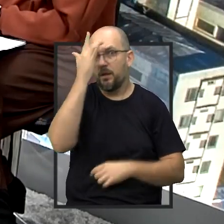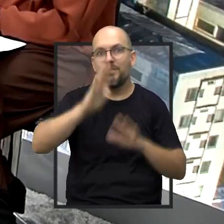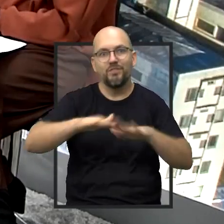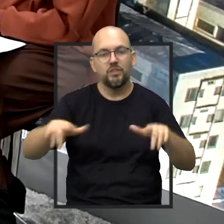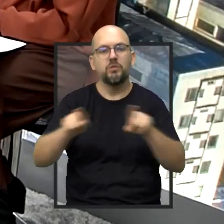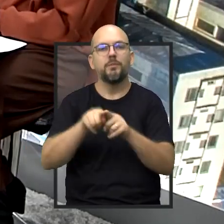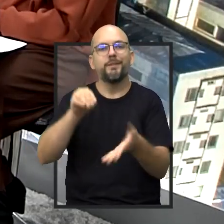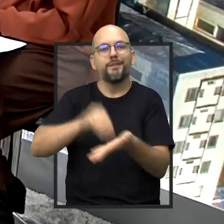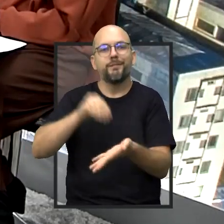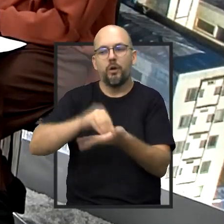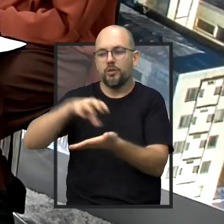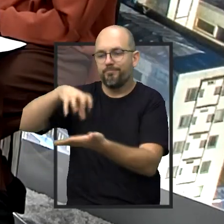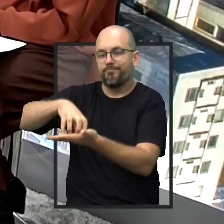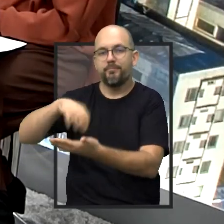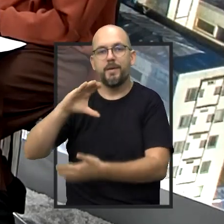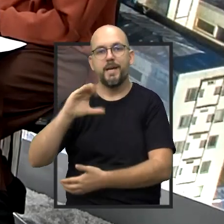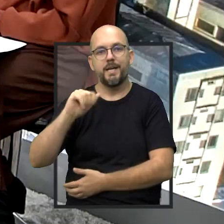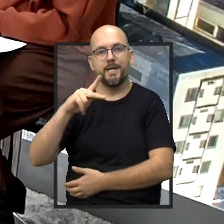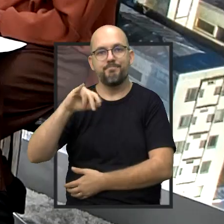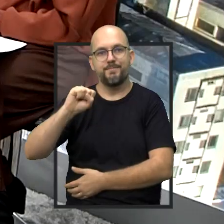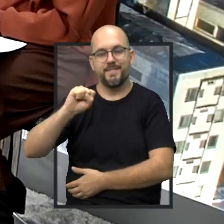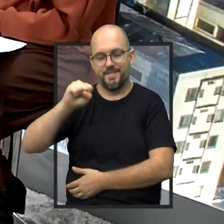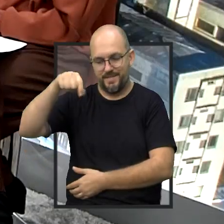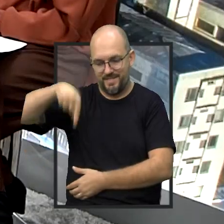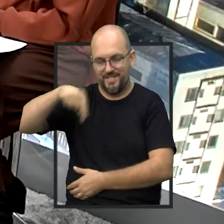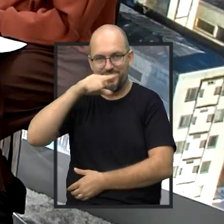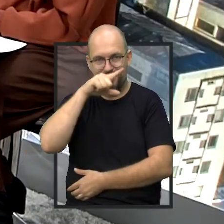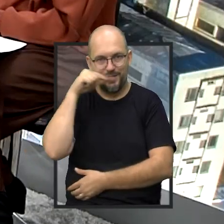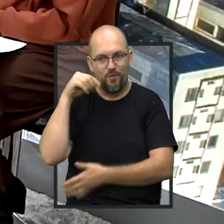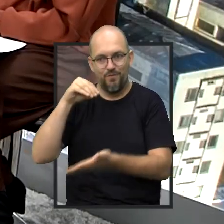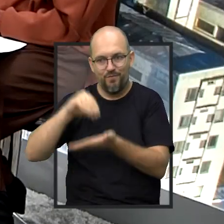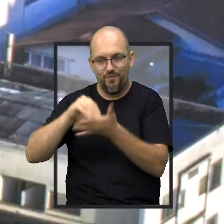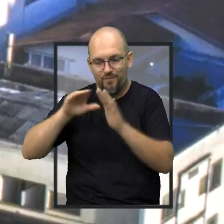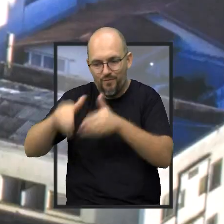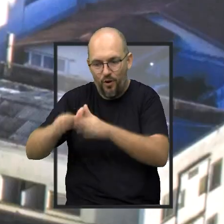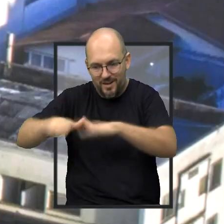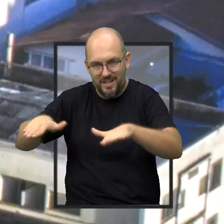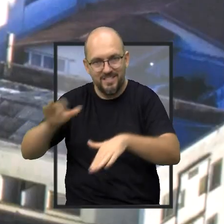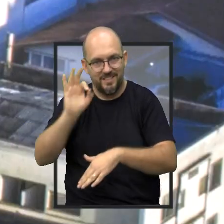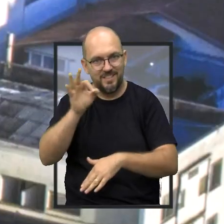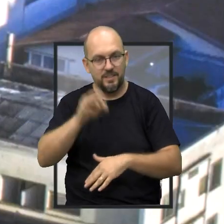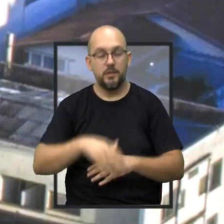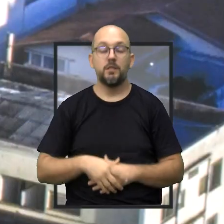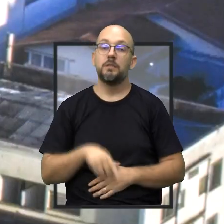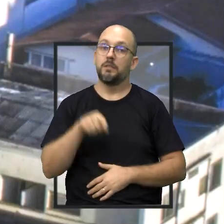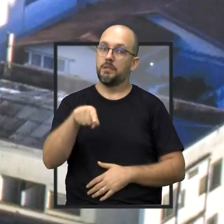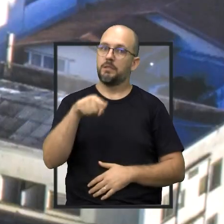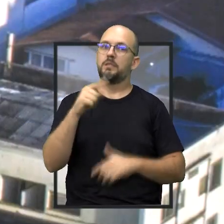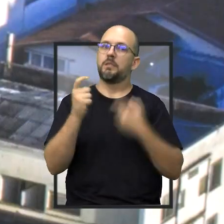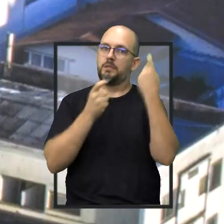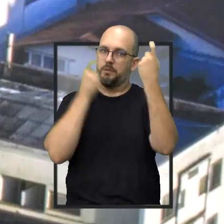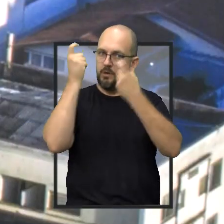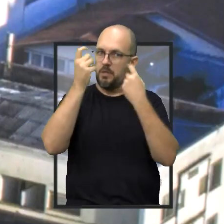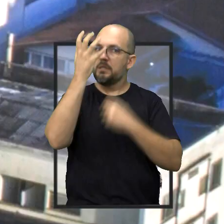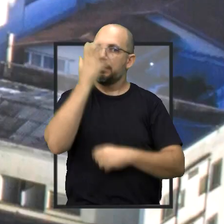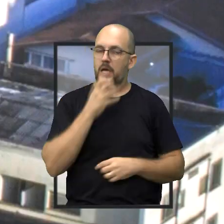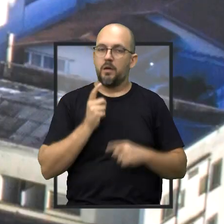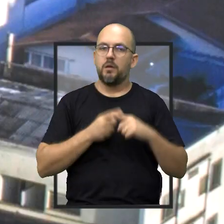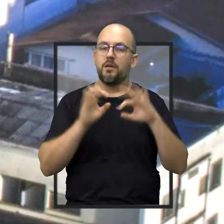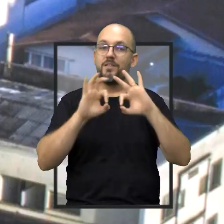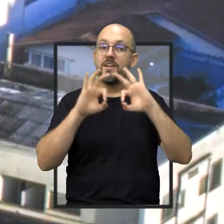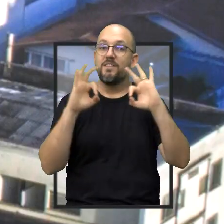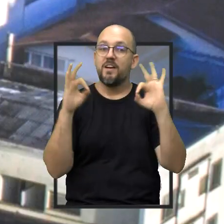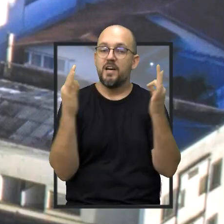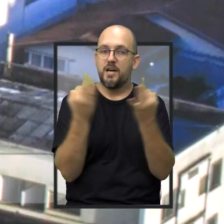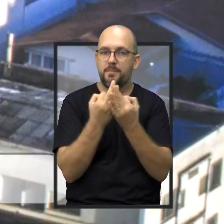e a ausência de um CAPS infantil aqui em nosso município, não é mesmo? Isso, e essa é uma preocupação muito séria, porque nós estamos falando de